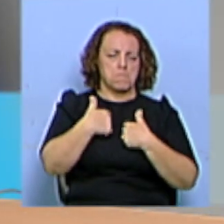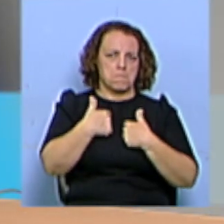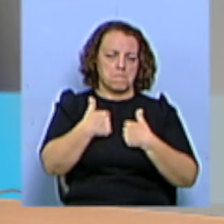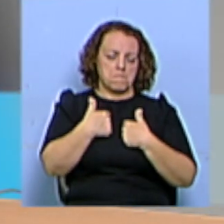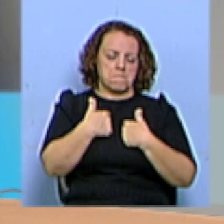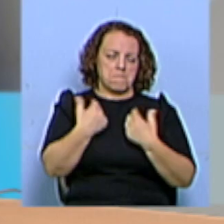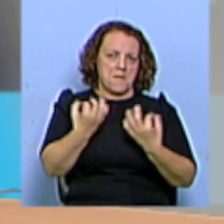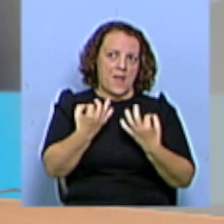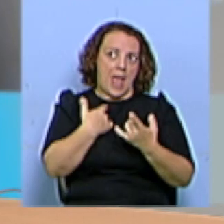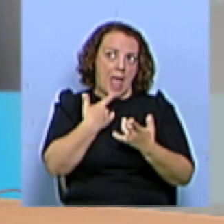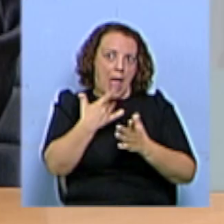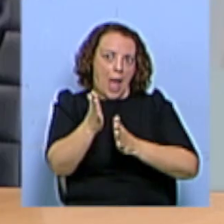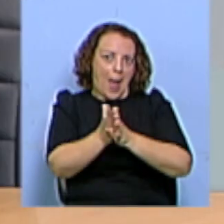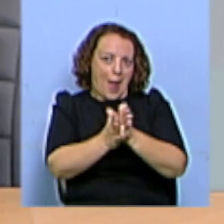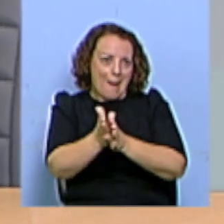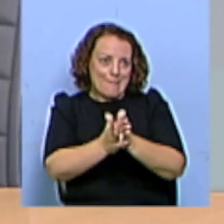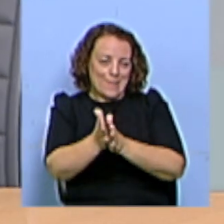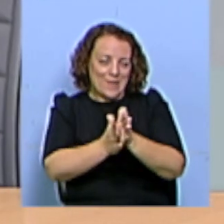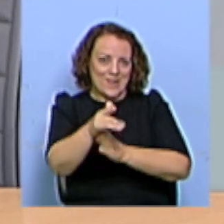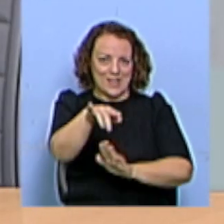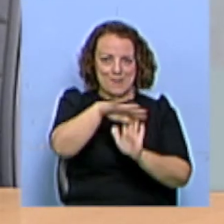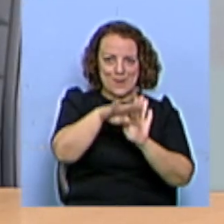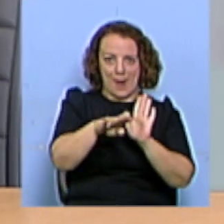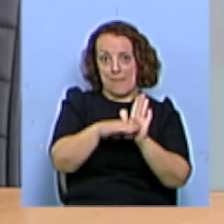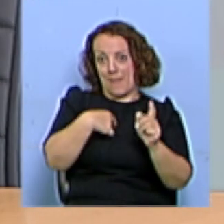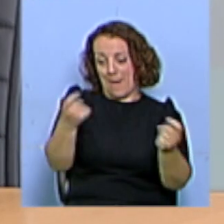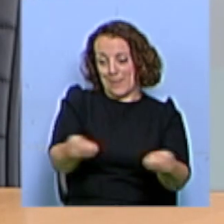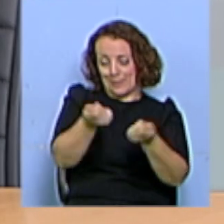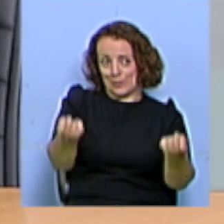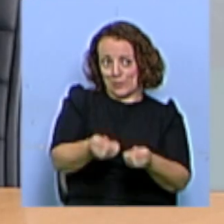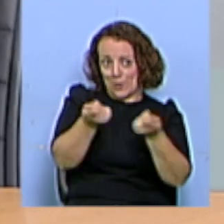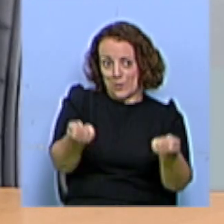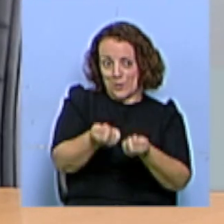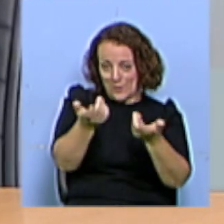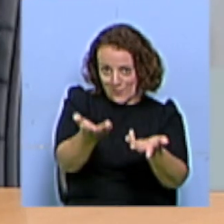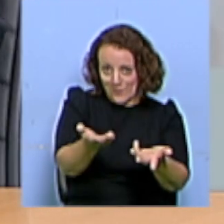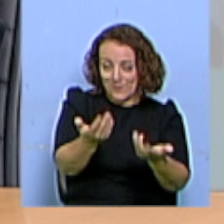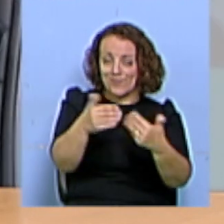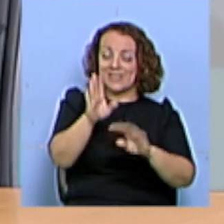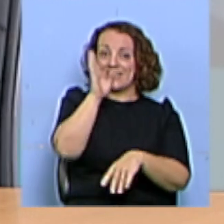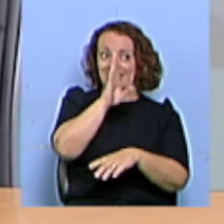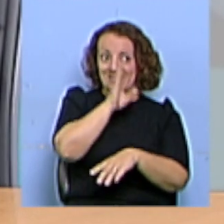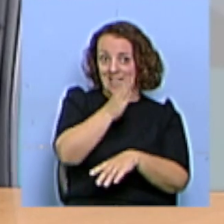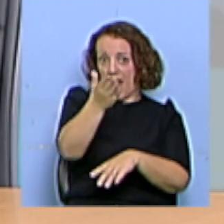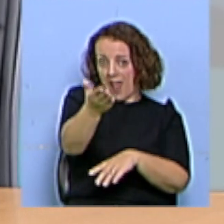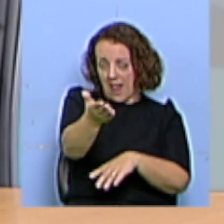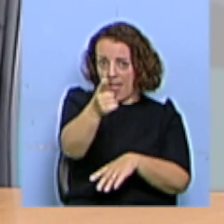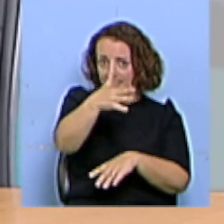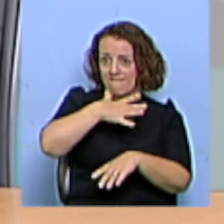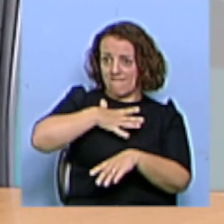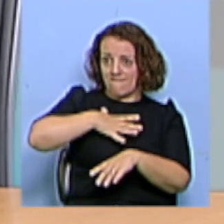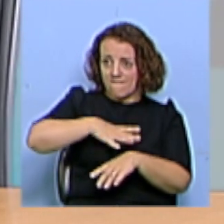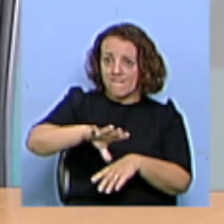aqui, aproveitar a boleia da Eclésia para fazer promoção, mas até se alguém tem aqui as formas de se tornar